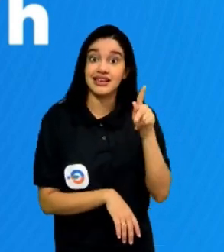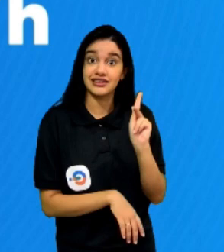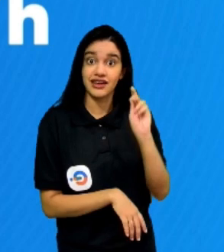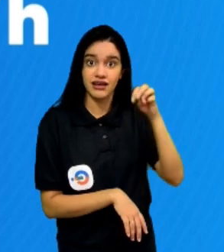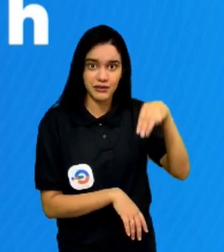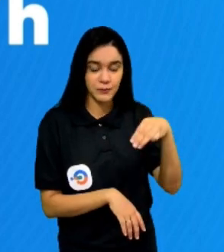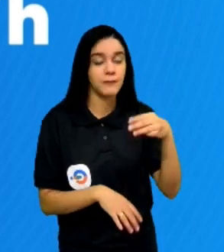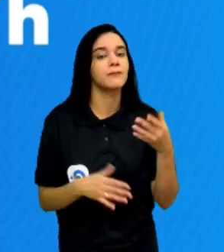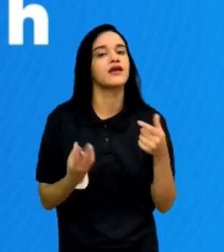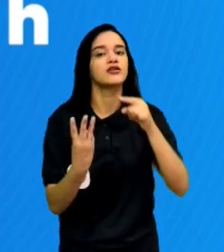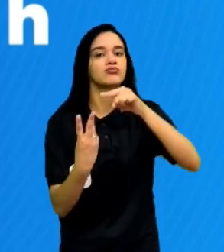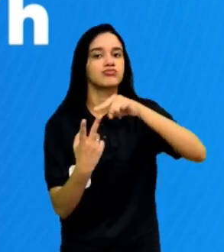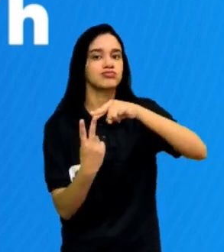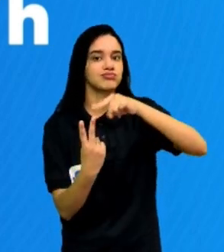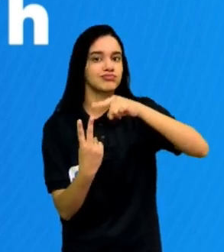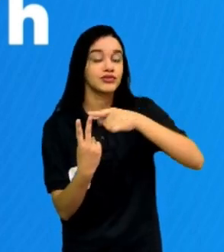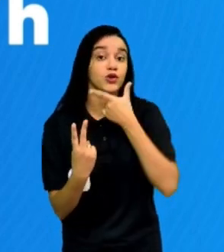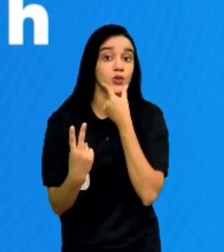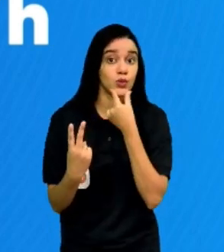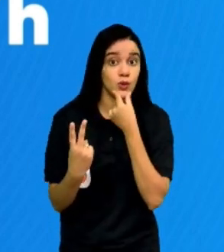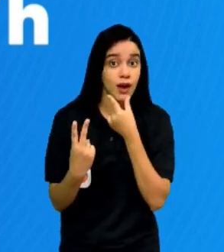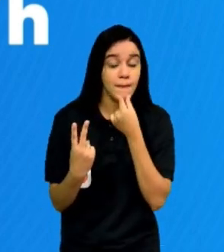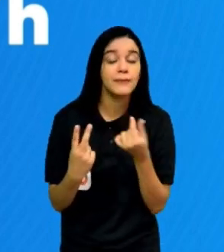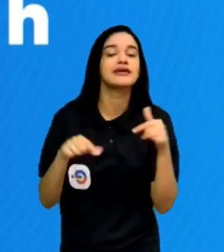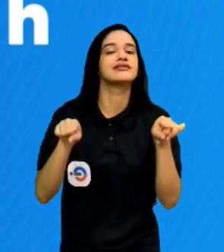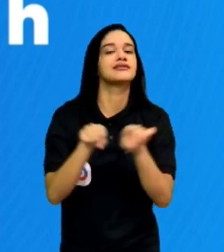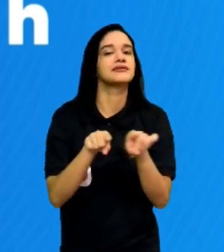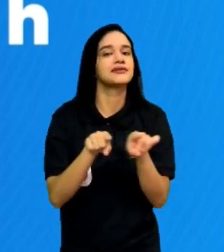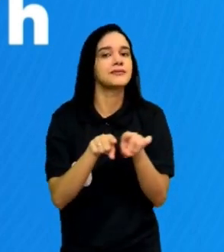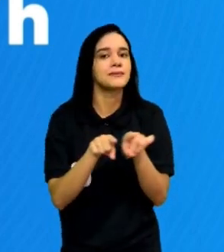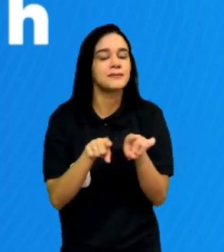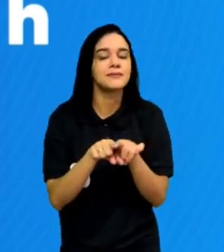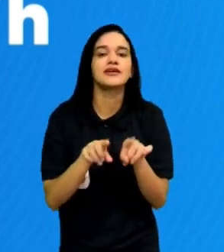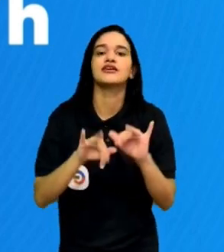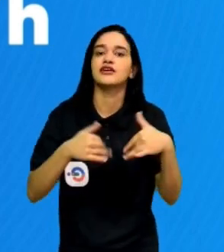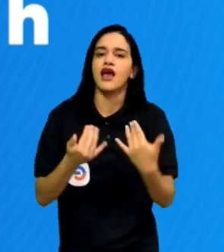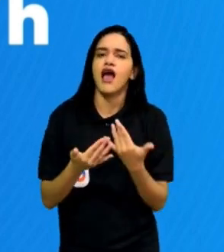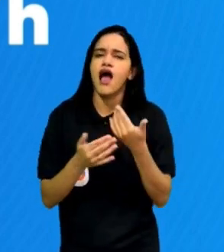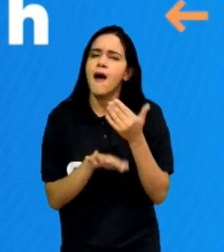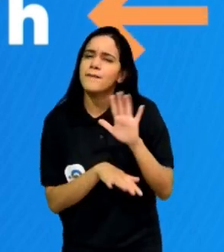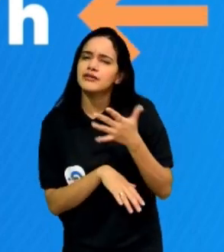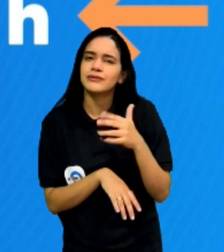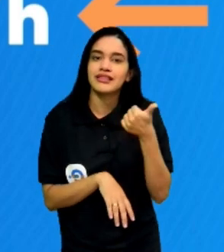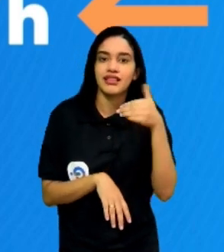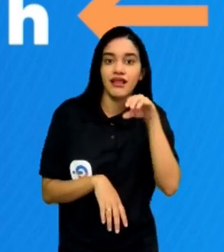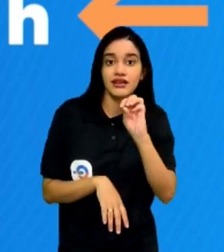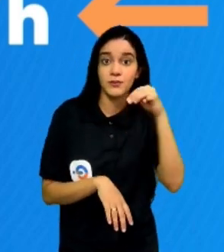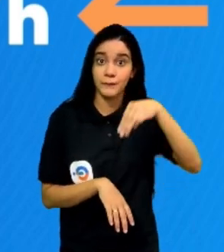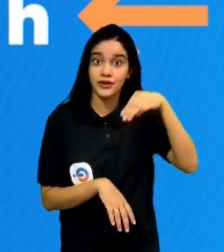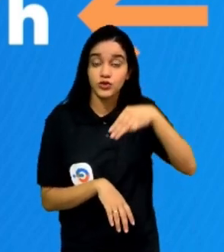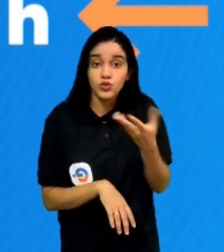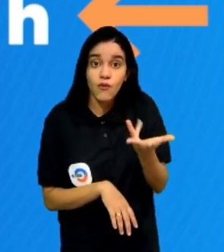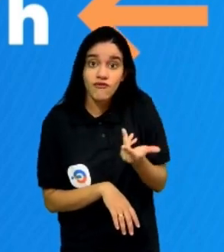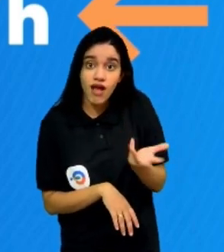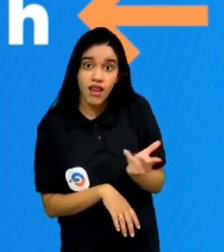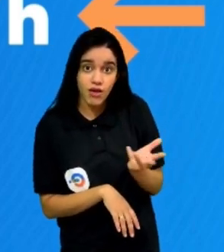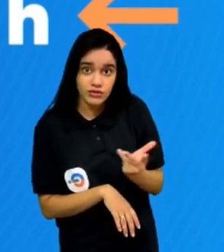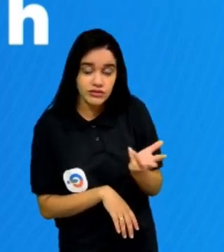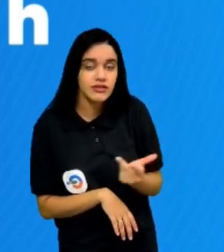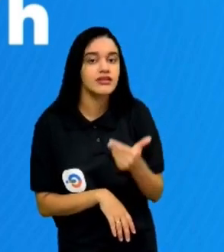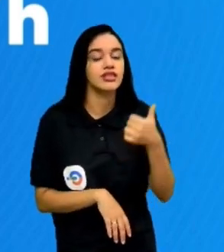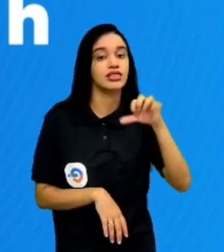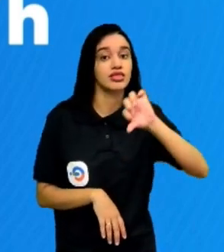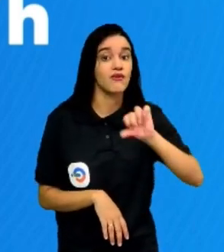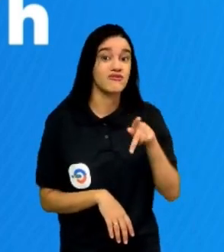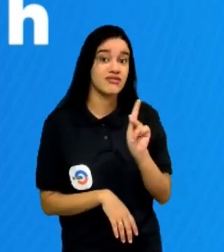fazer esse mesmo trajeto de 1,5 km e ele gasta 10 minutos estando a uma velocidade de 9 km por